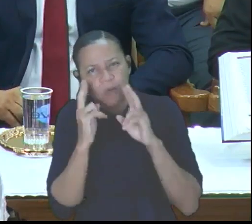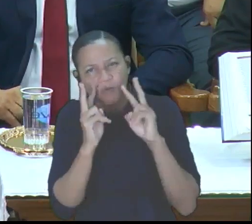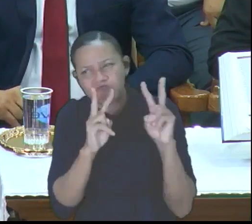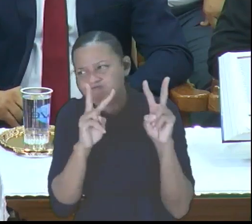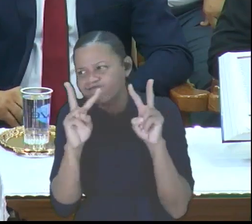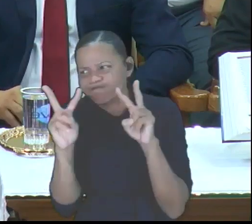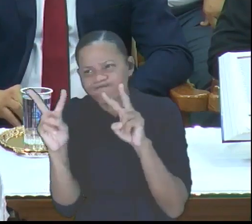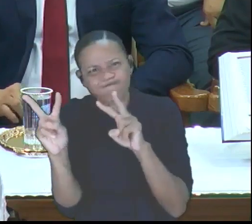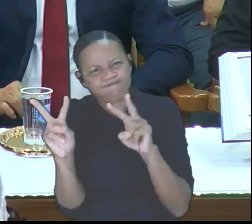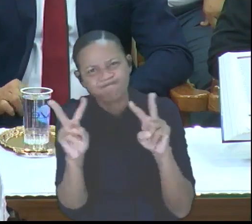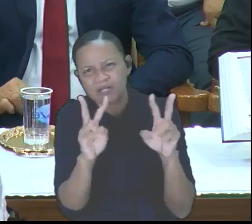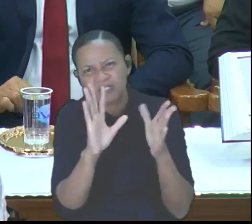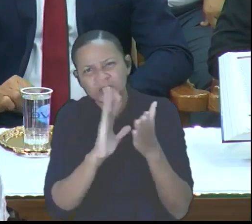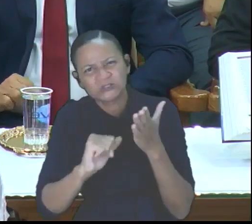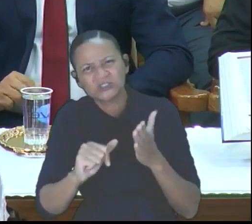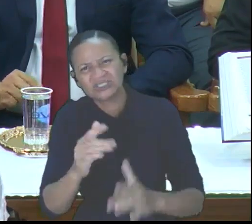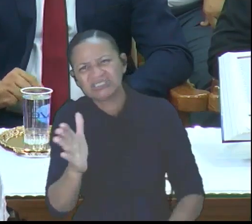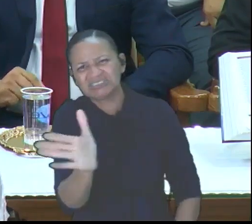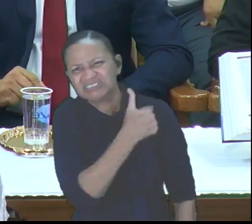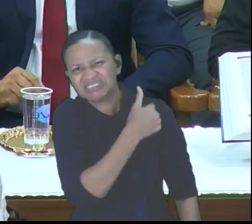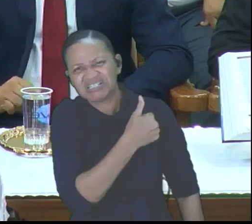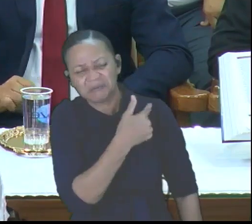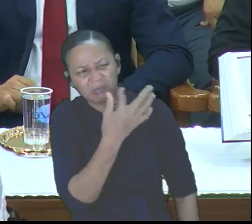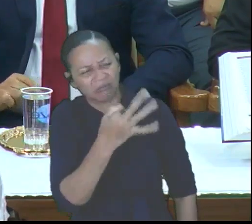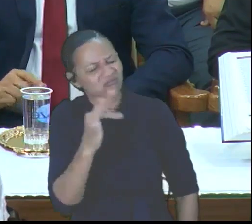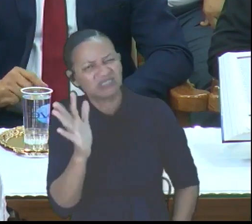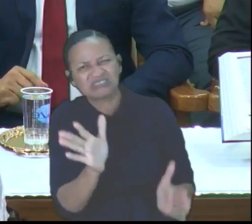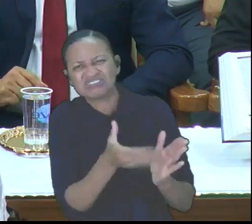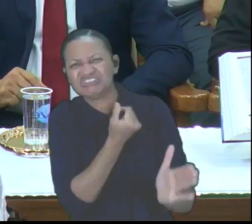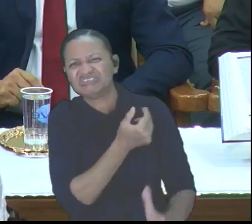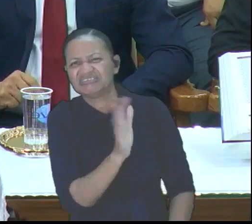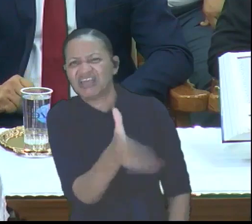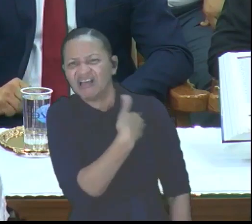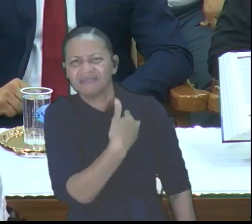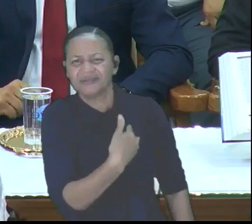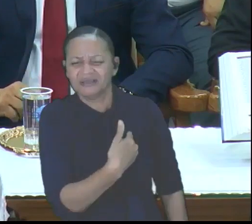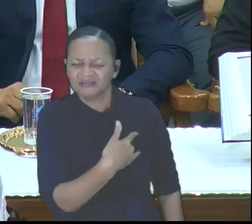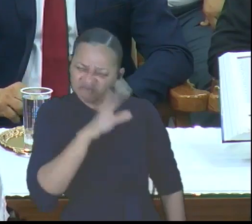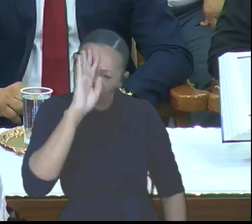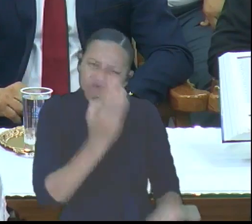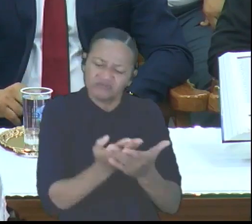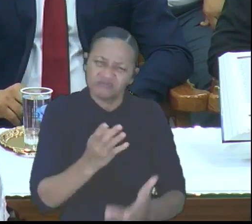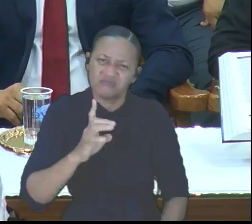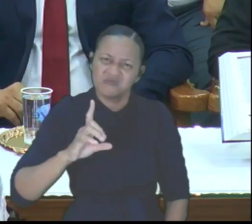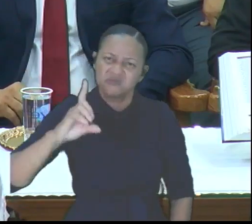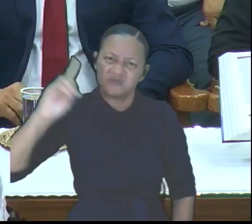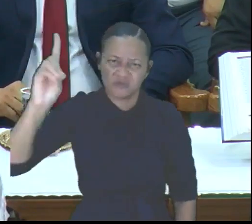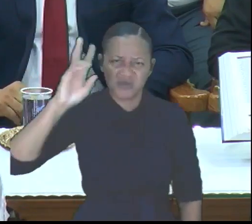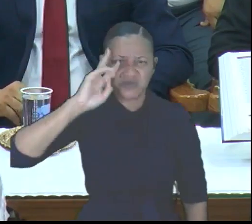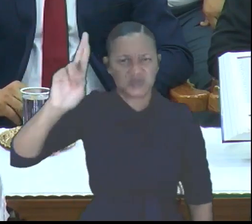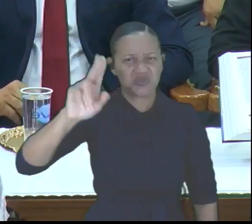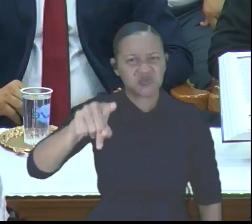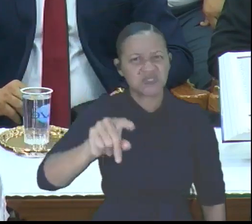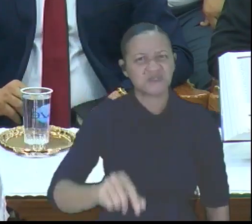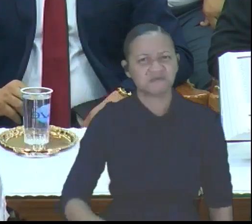olhar. Tira o teu olhar da dor. Só confia no